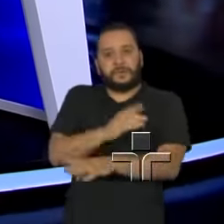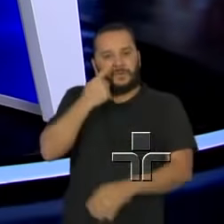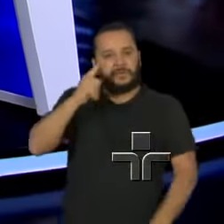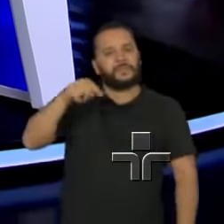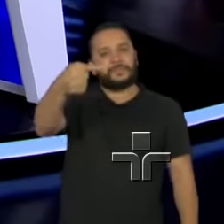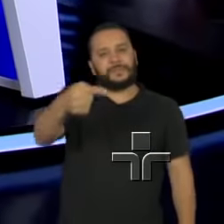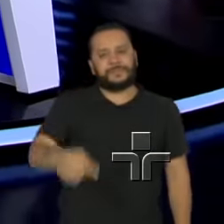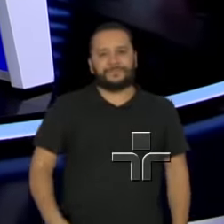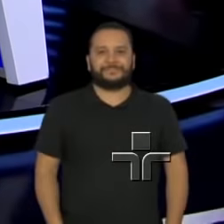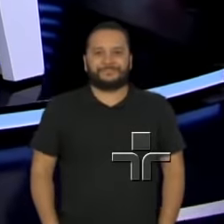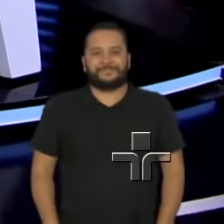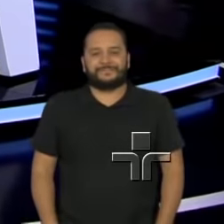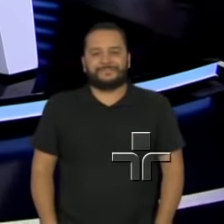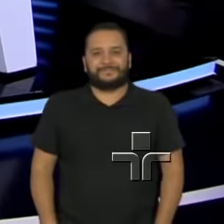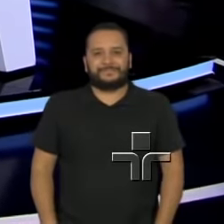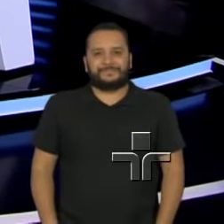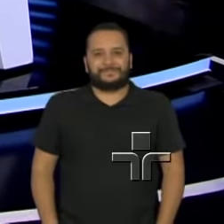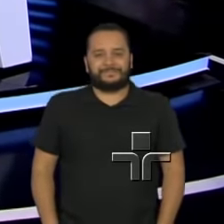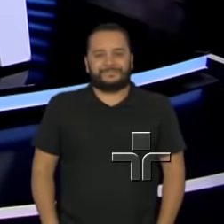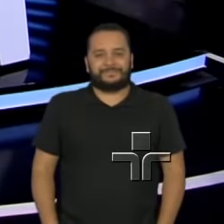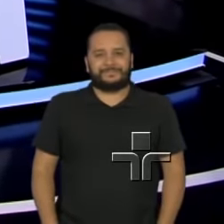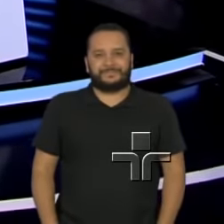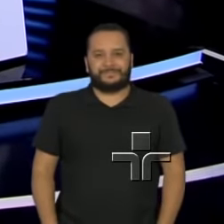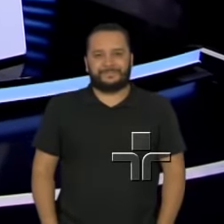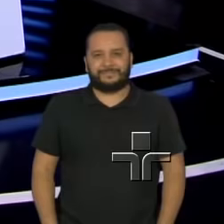não saia daí.